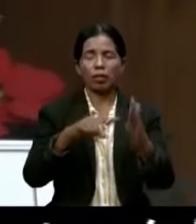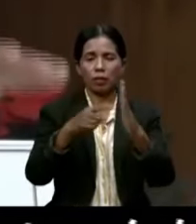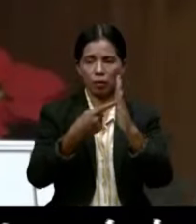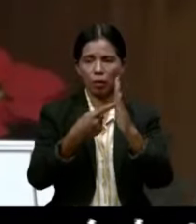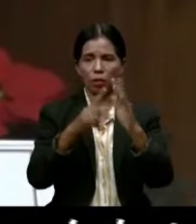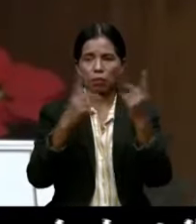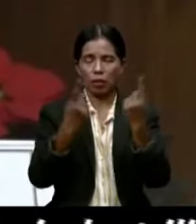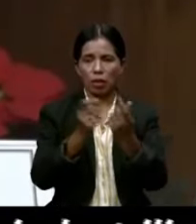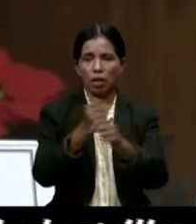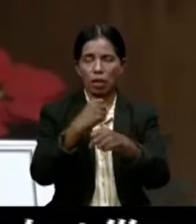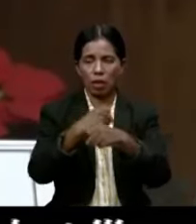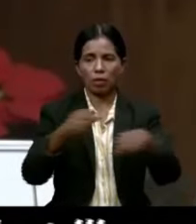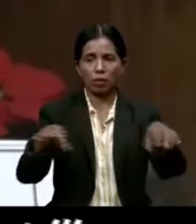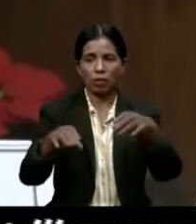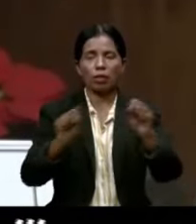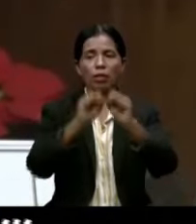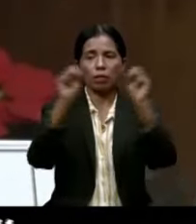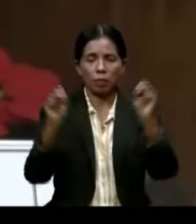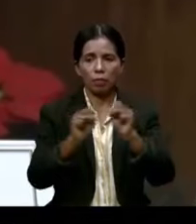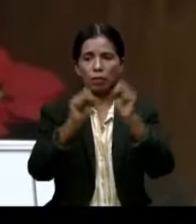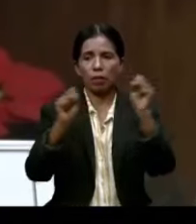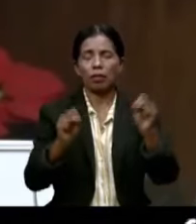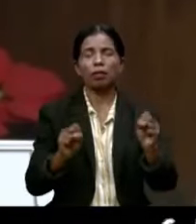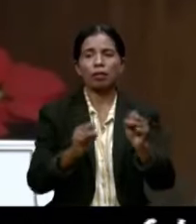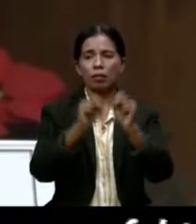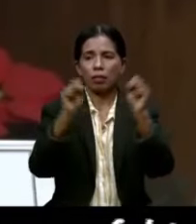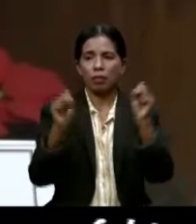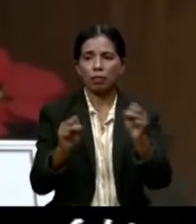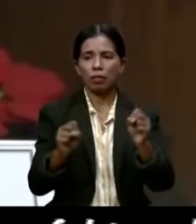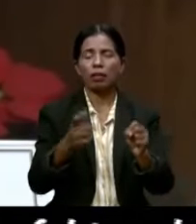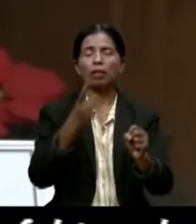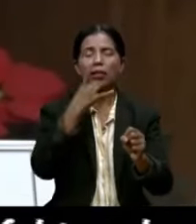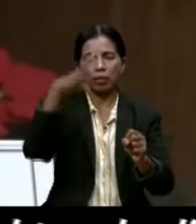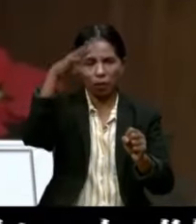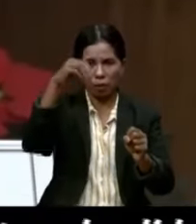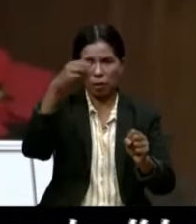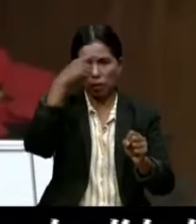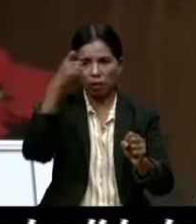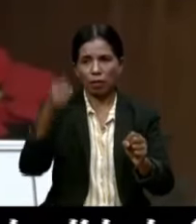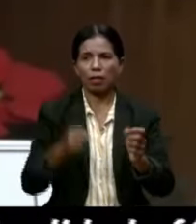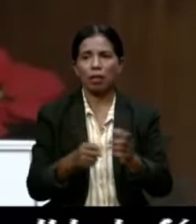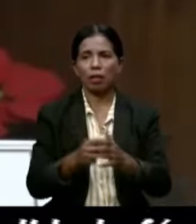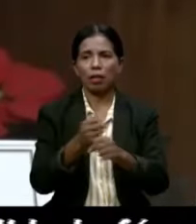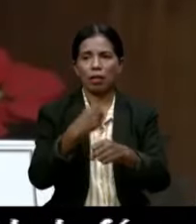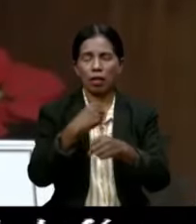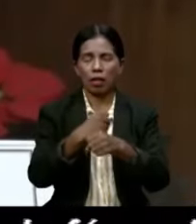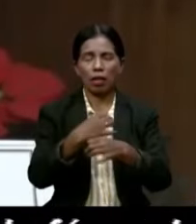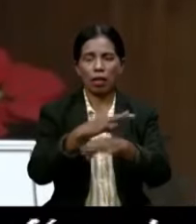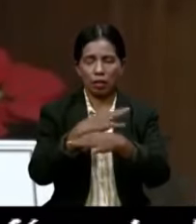ita hala servisu imares kando sabdu-sabdu kebanyakan di sabdu-sabdu di minggu ni akhir mati tanpa harasernya hala hela